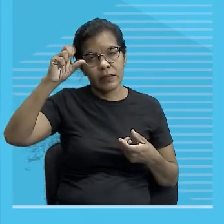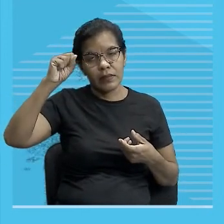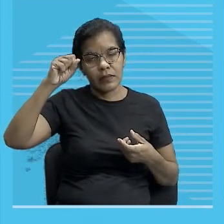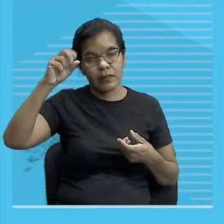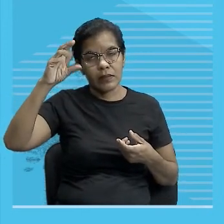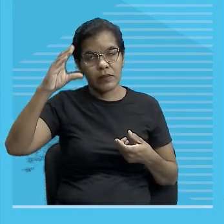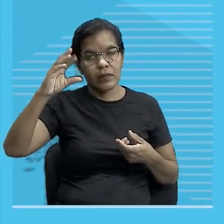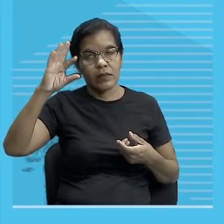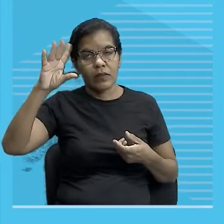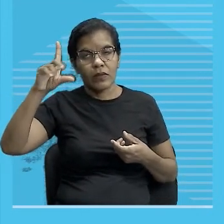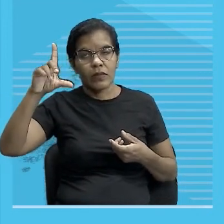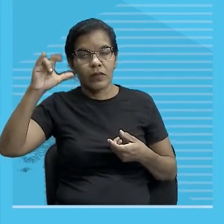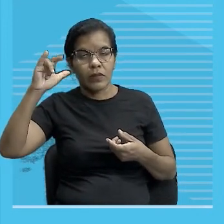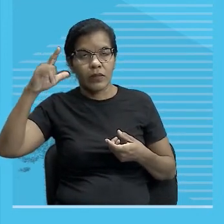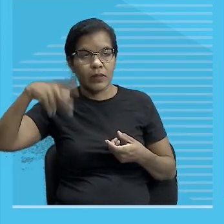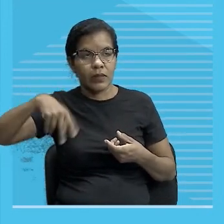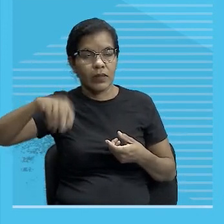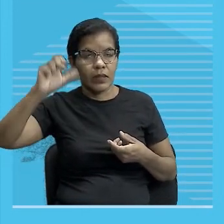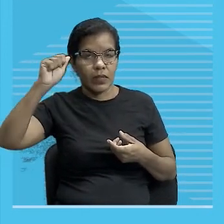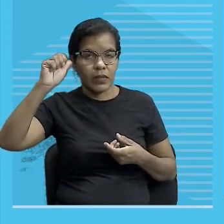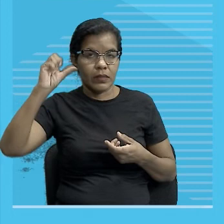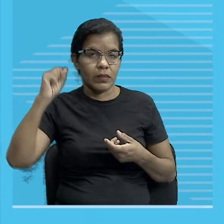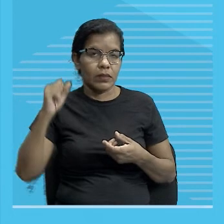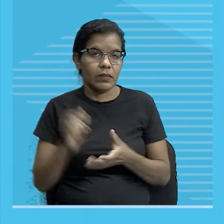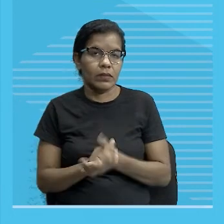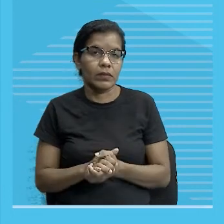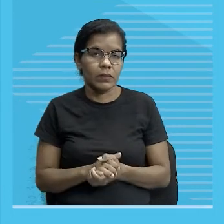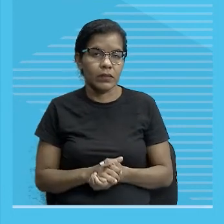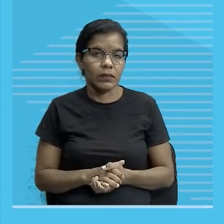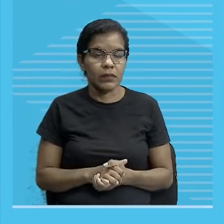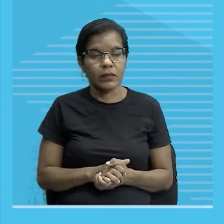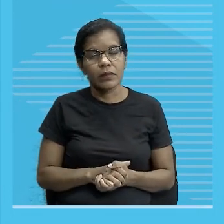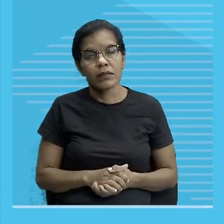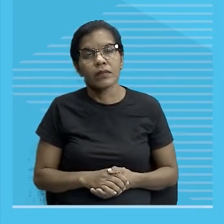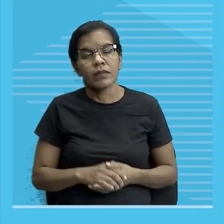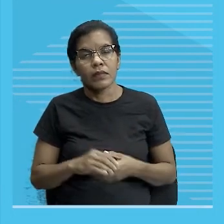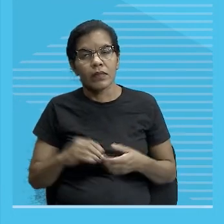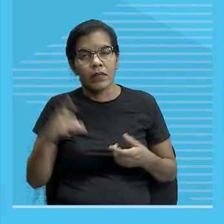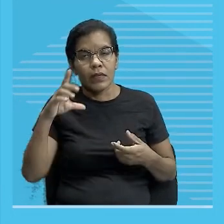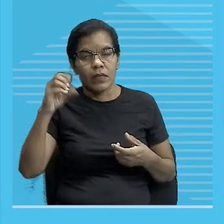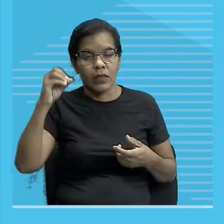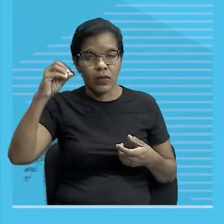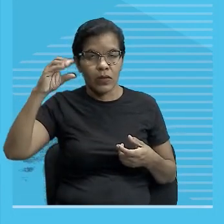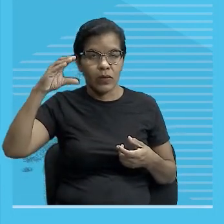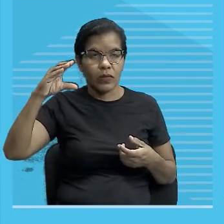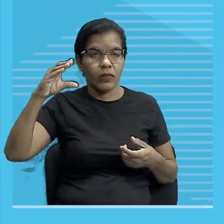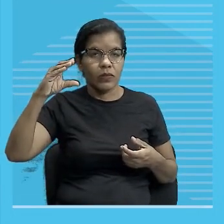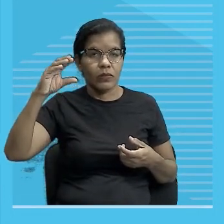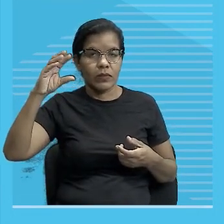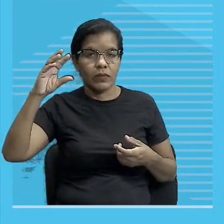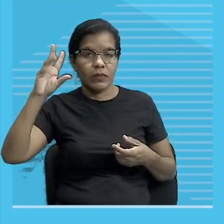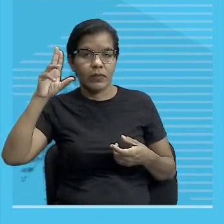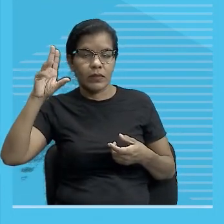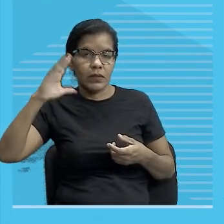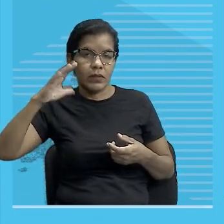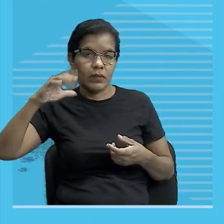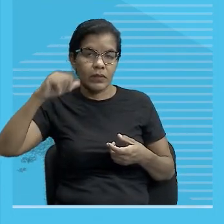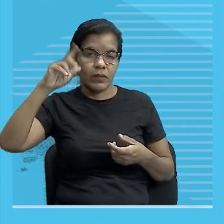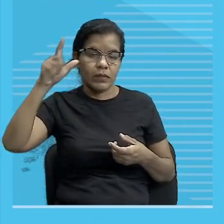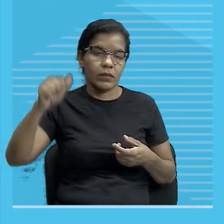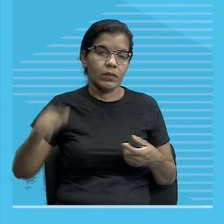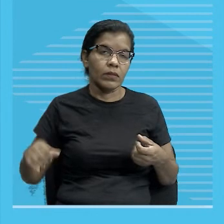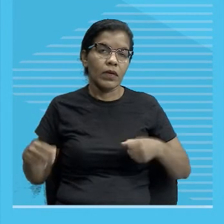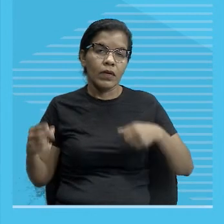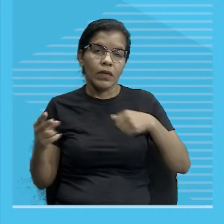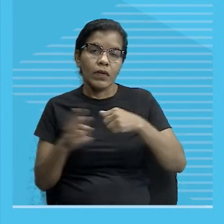regrinha prática. Olha a locução adverbial de modo, às pressas, que equivale a apressadamente. Olha